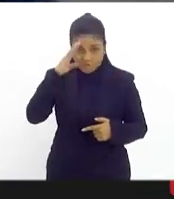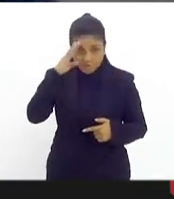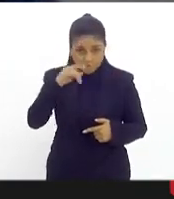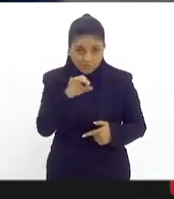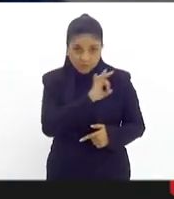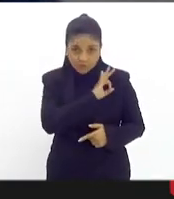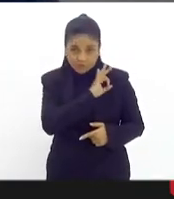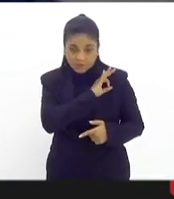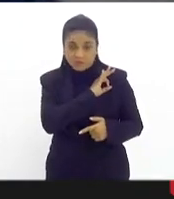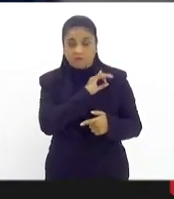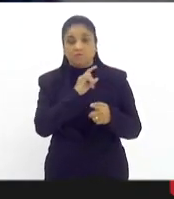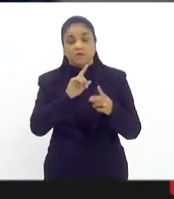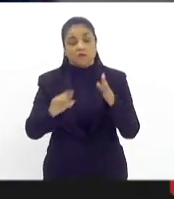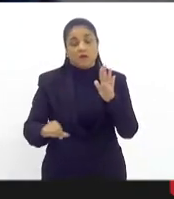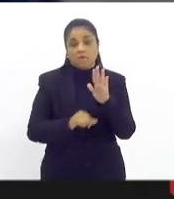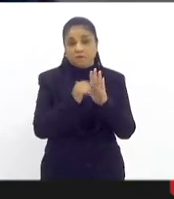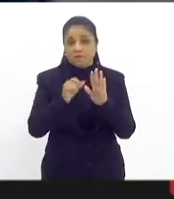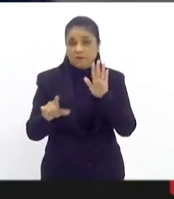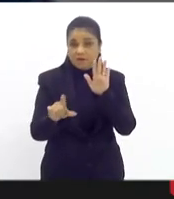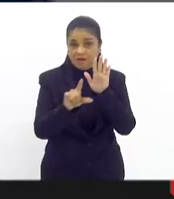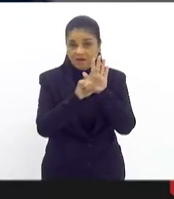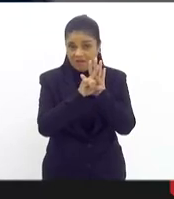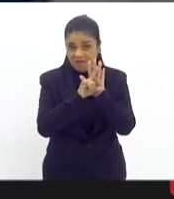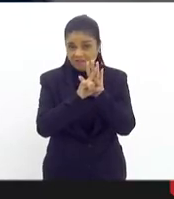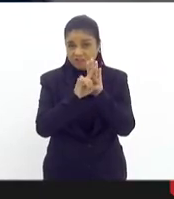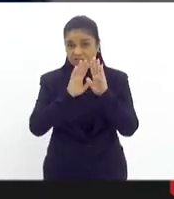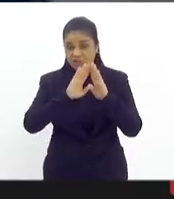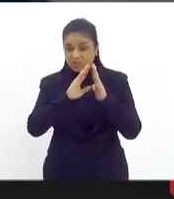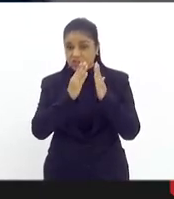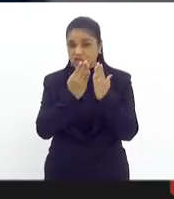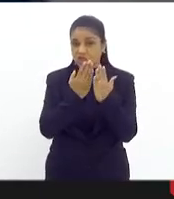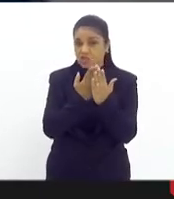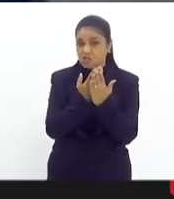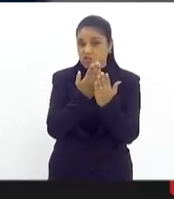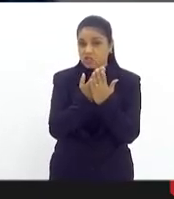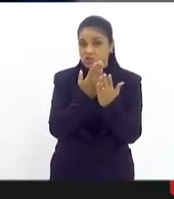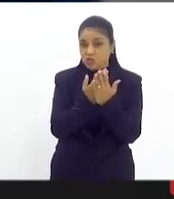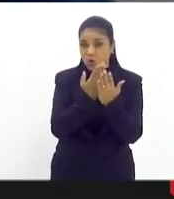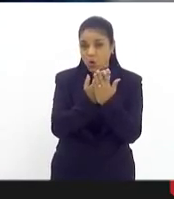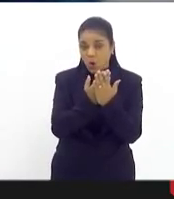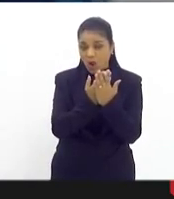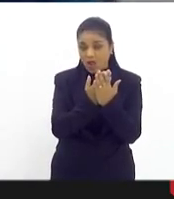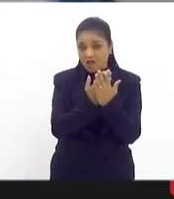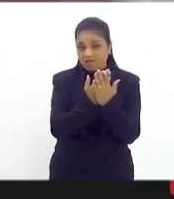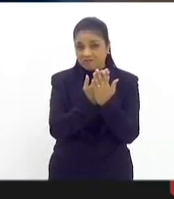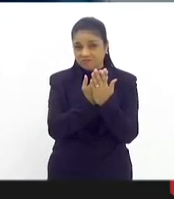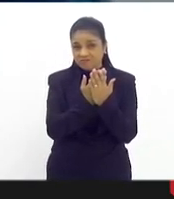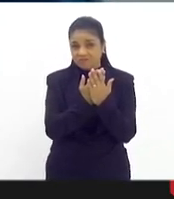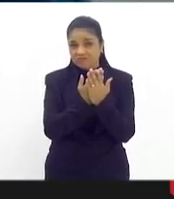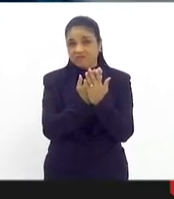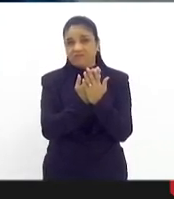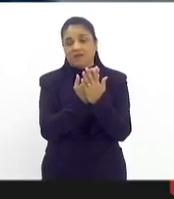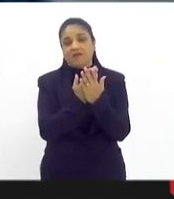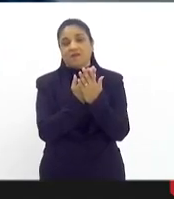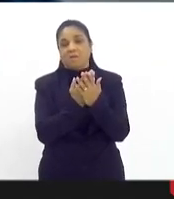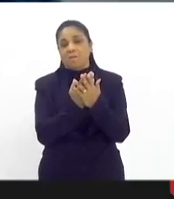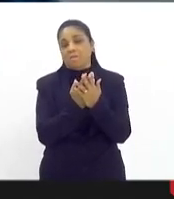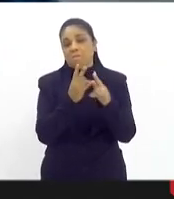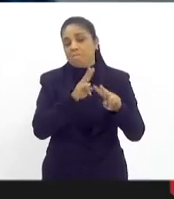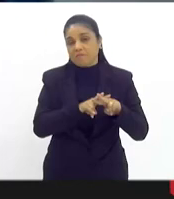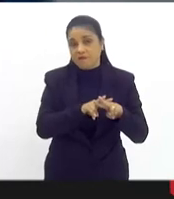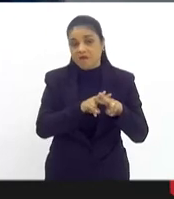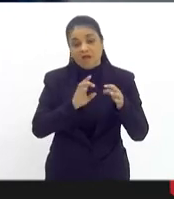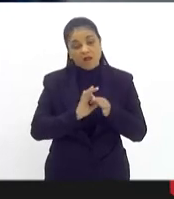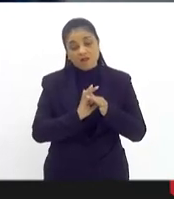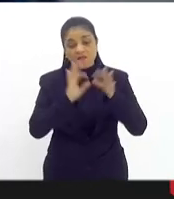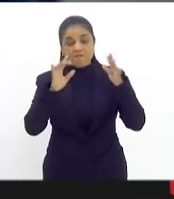sem mordaça, né, que é o contrário da tese bolsonarista da escola sem partido, né? Da liberdade para os professores